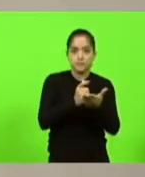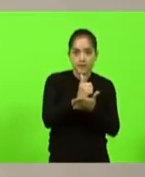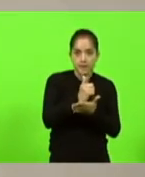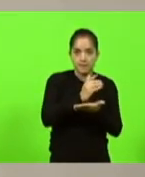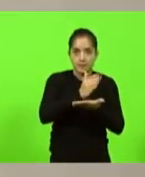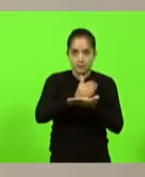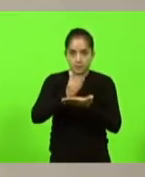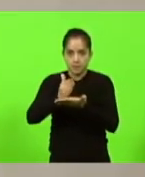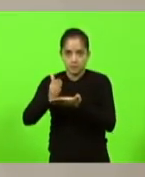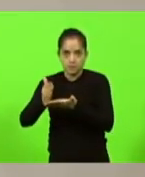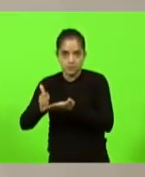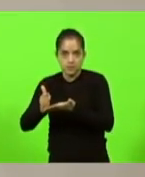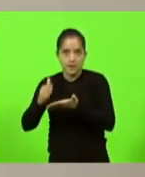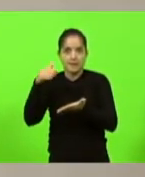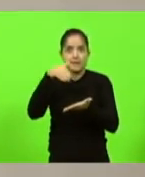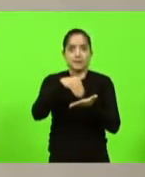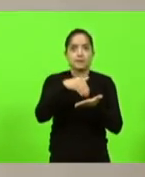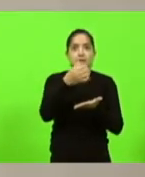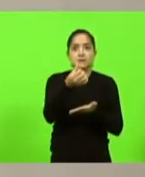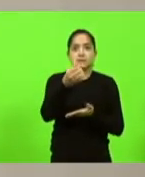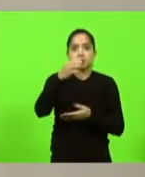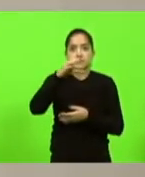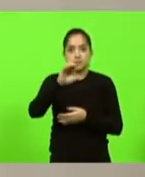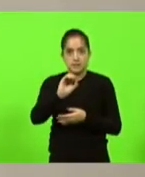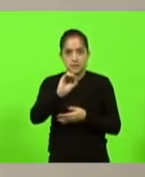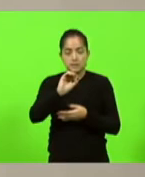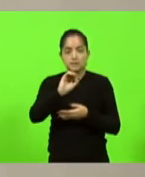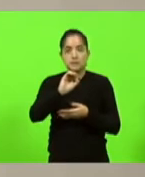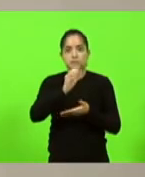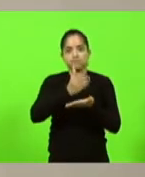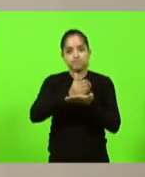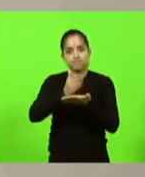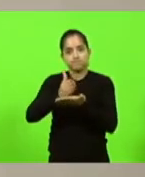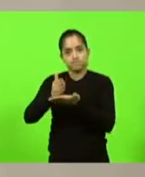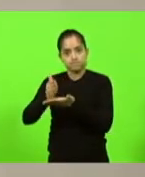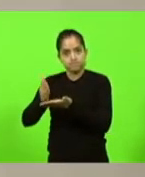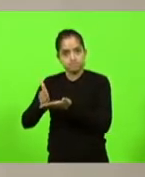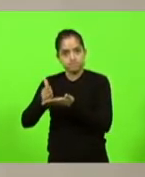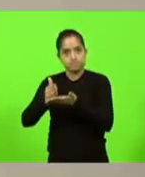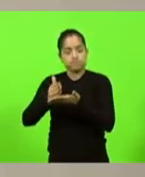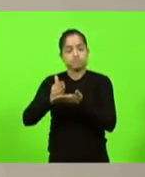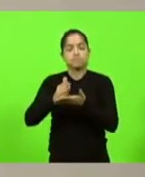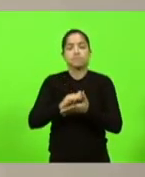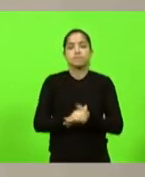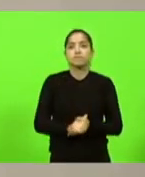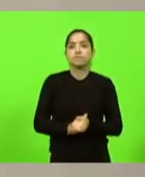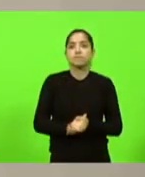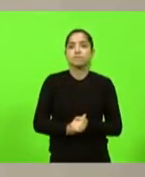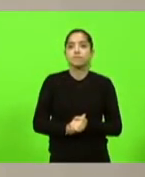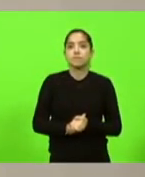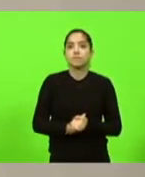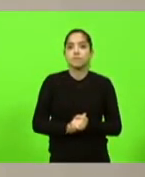parcelado em até 60 prestações mensais iguais e sucessivas, a linha B,